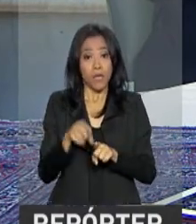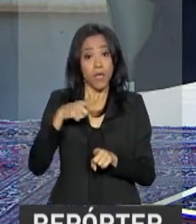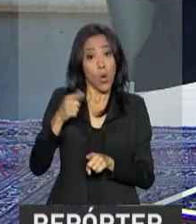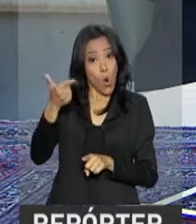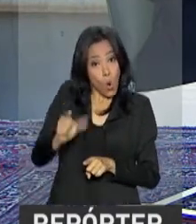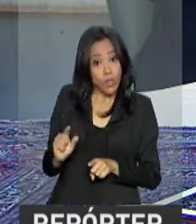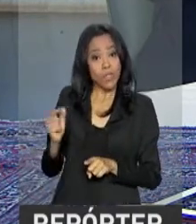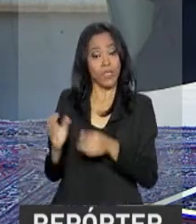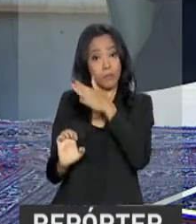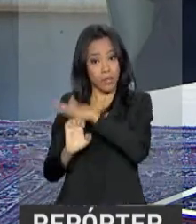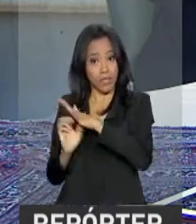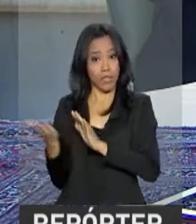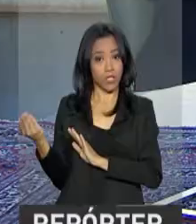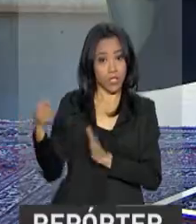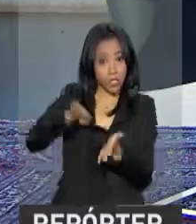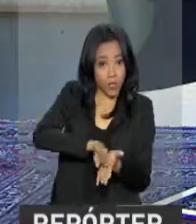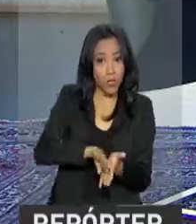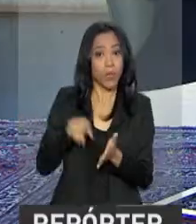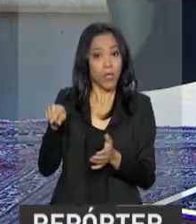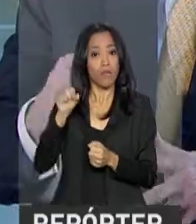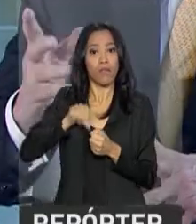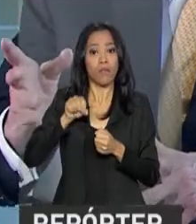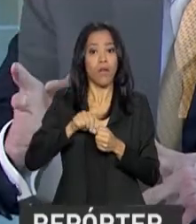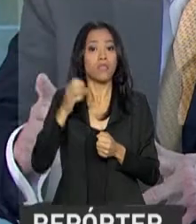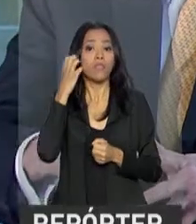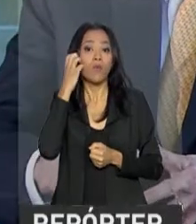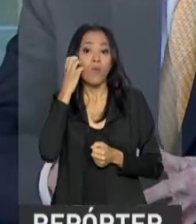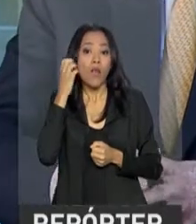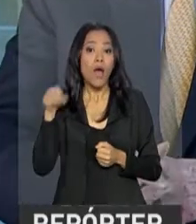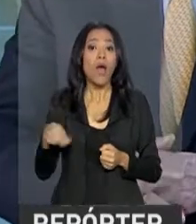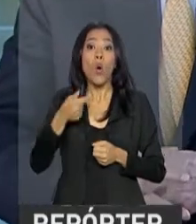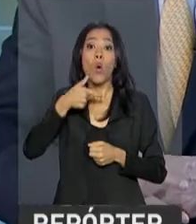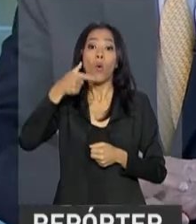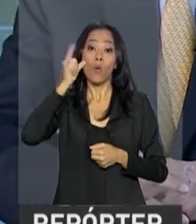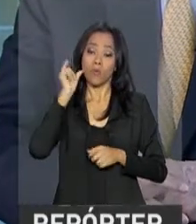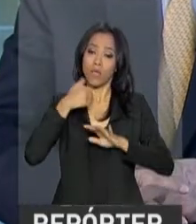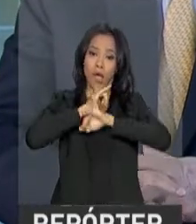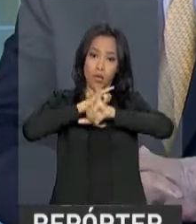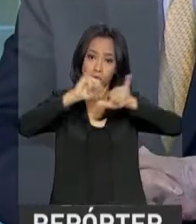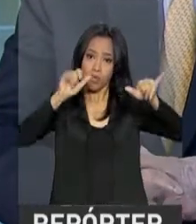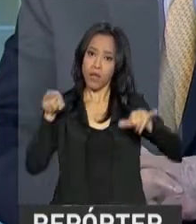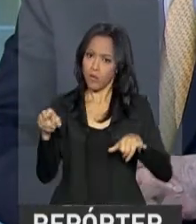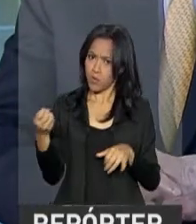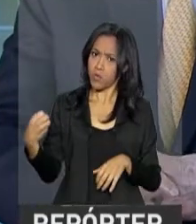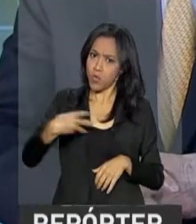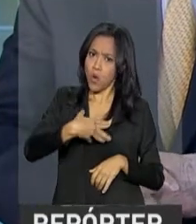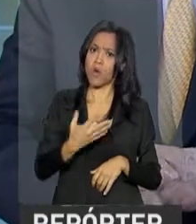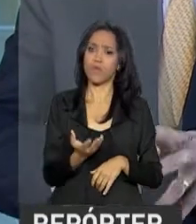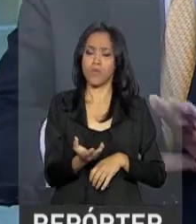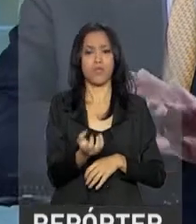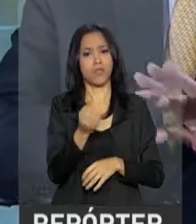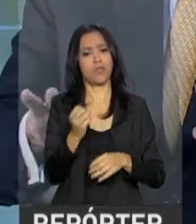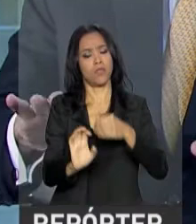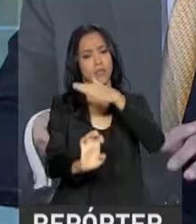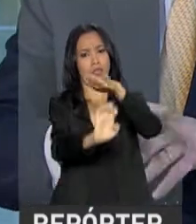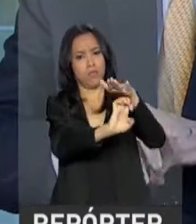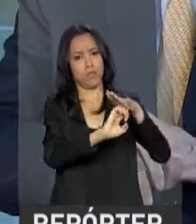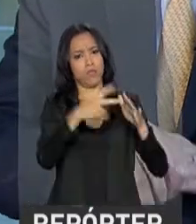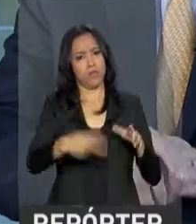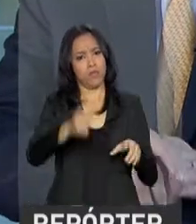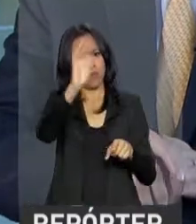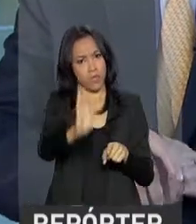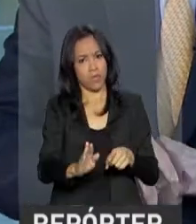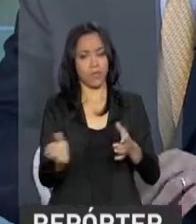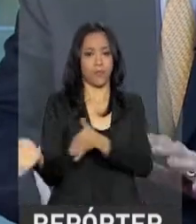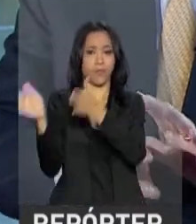empresa que fabrica também telefones celulares onde ainda anunciava novos investimentos no nosso país do primeiro ponto a questão